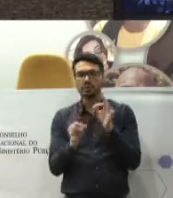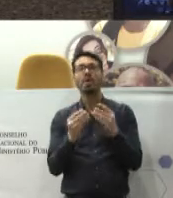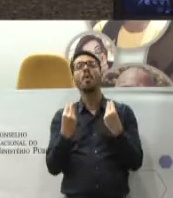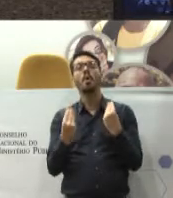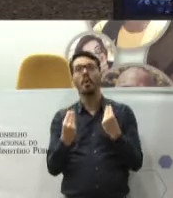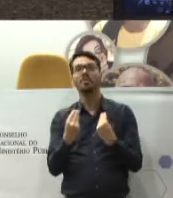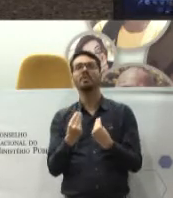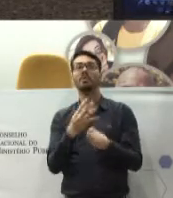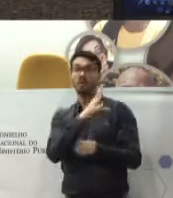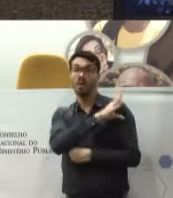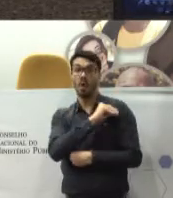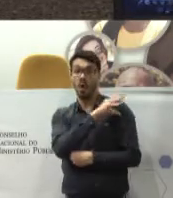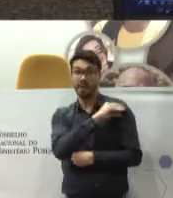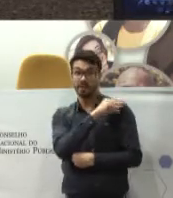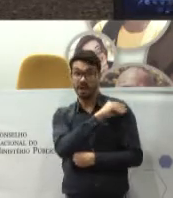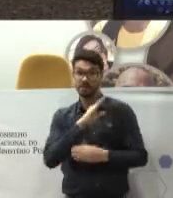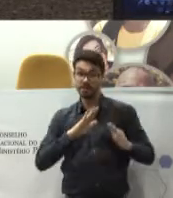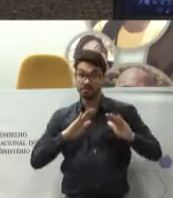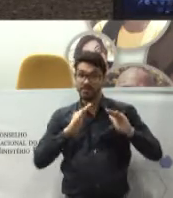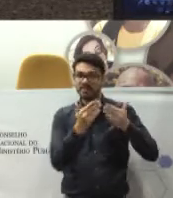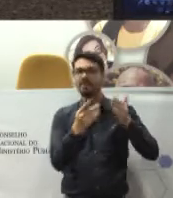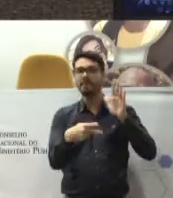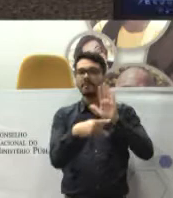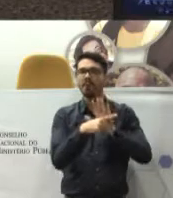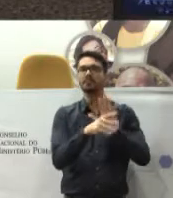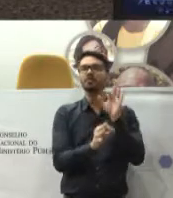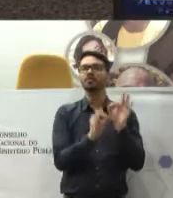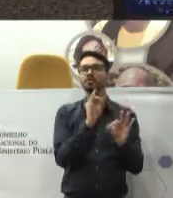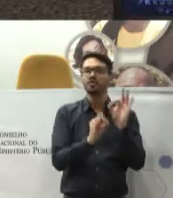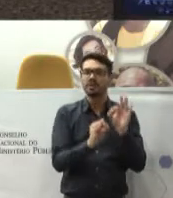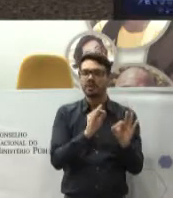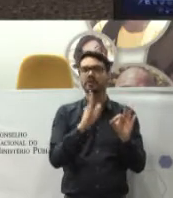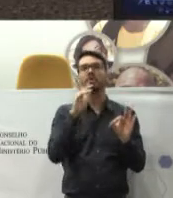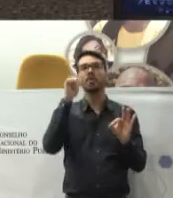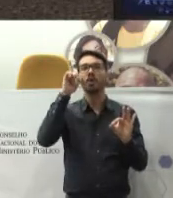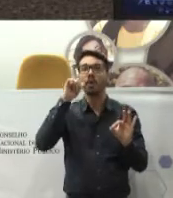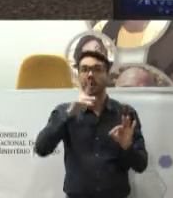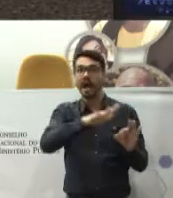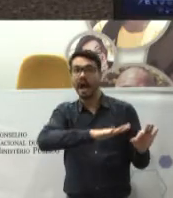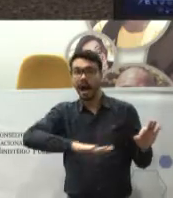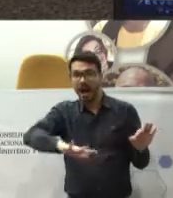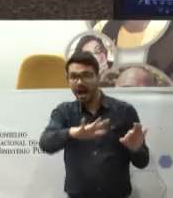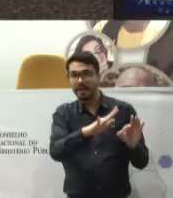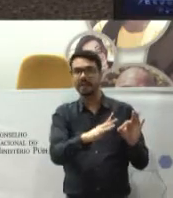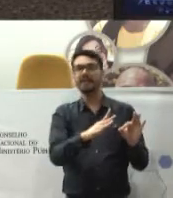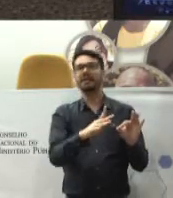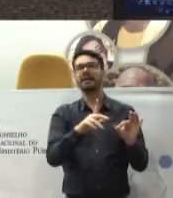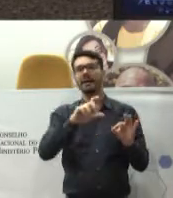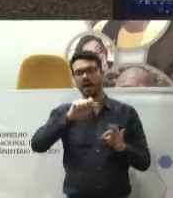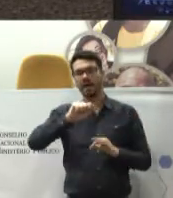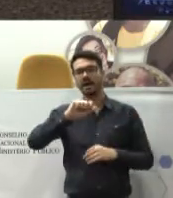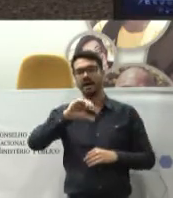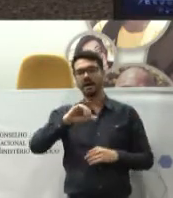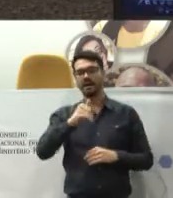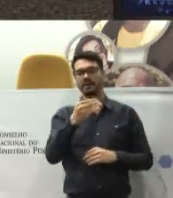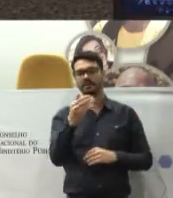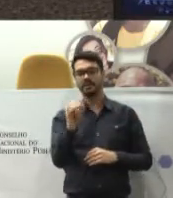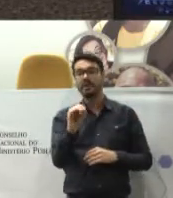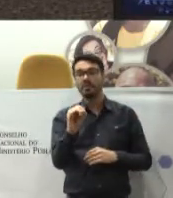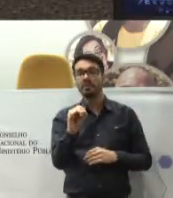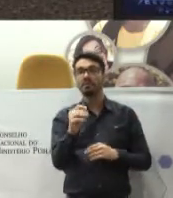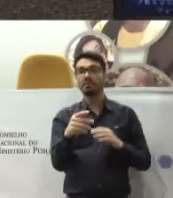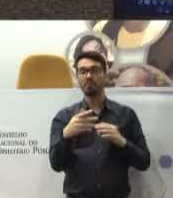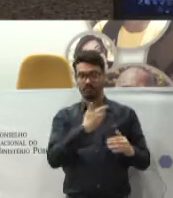colegiados especializados, né? Precisamos, através de ações civis públicas, resolver